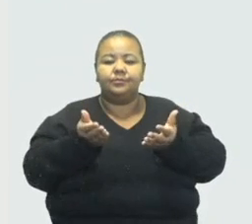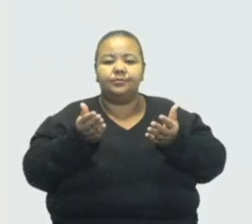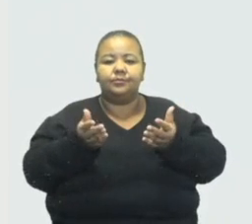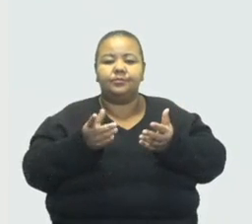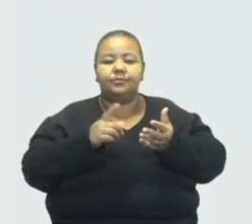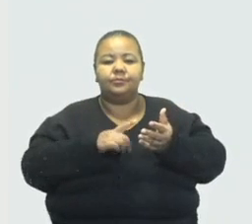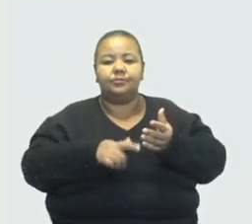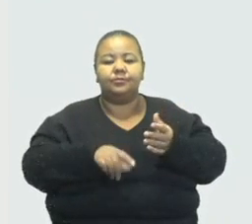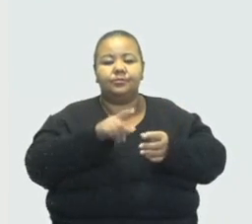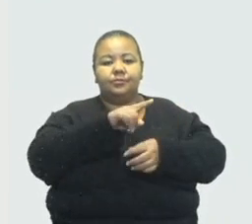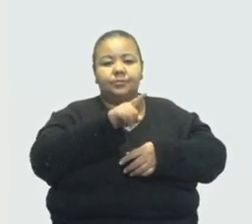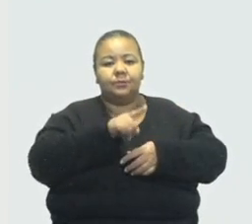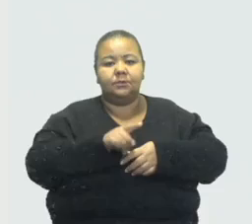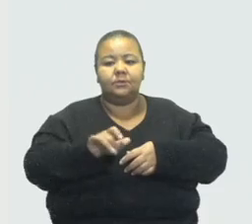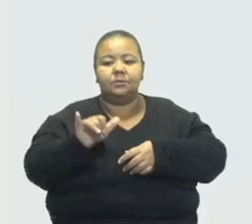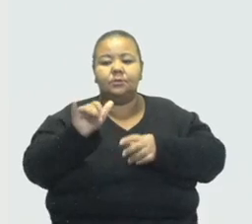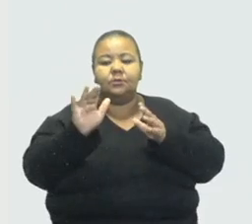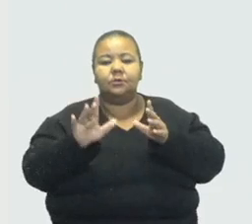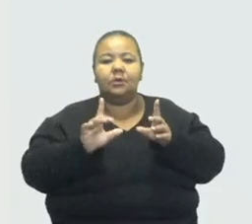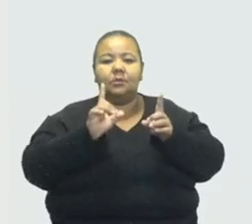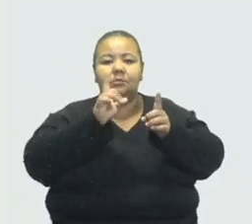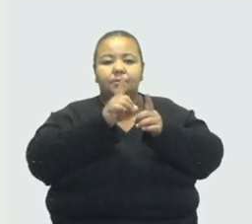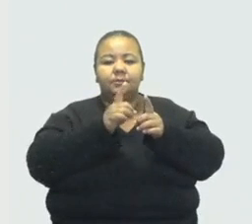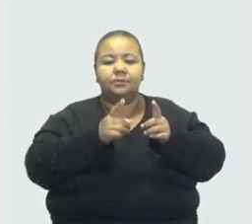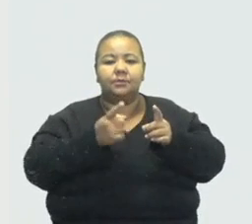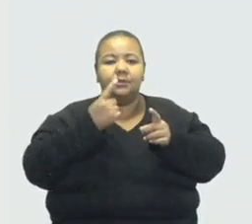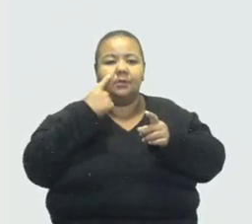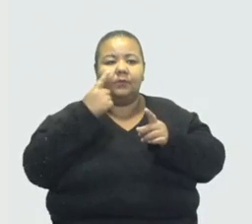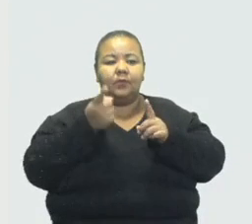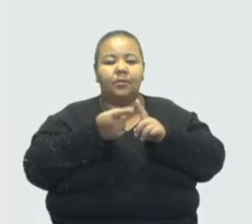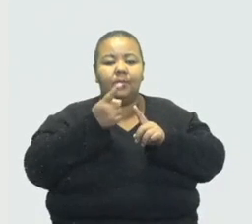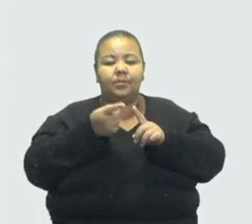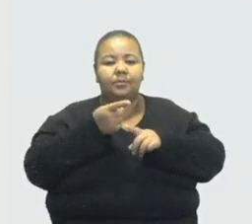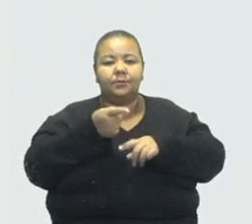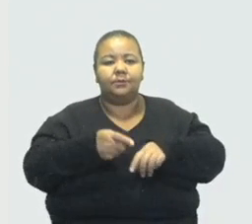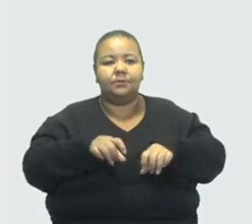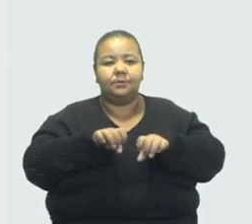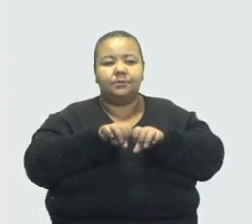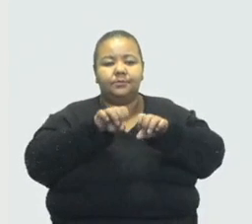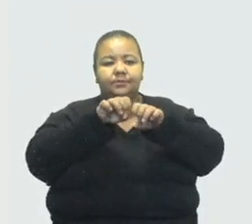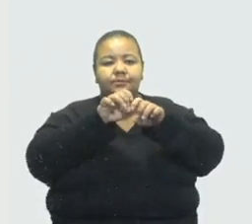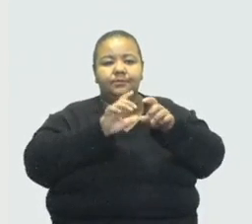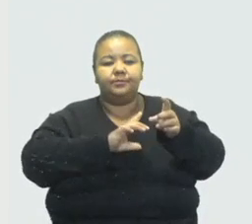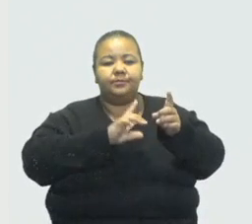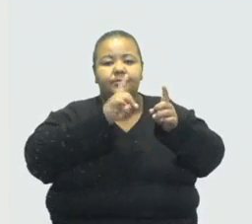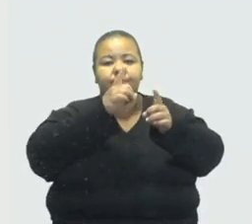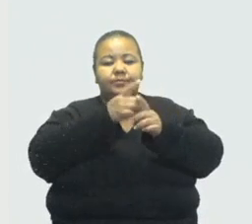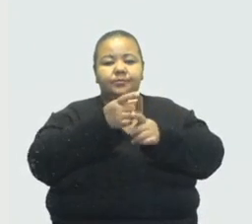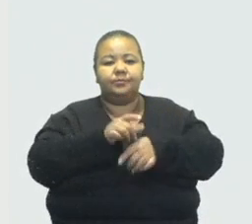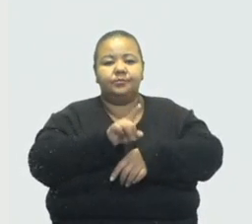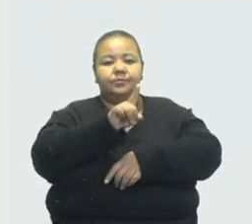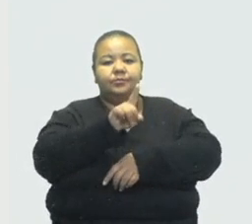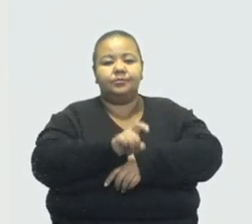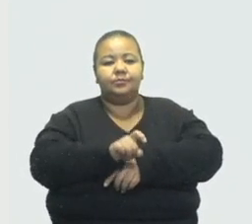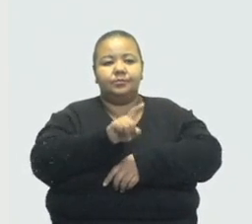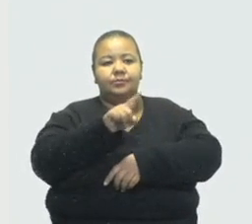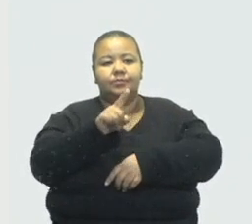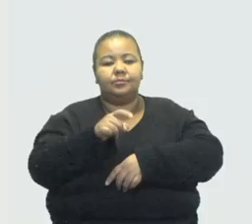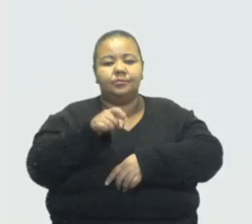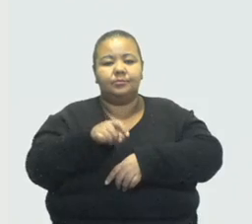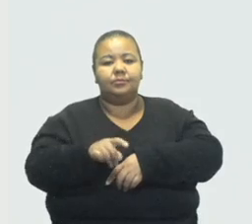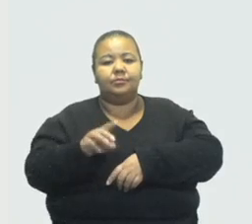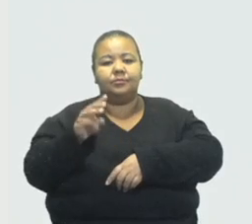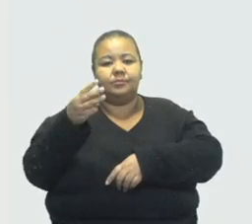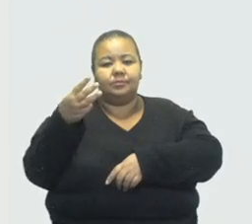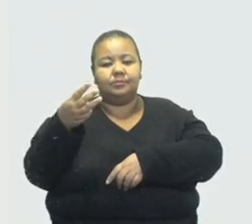valor de Z e o valor de Y. Vou lá na primeira equação. Então, eu vou encontrar que o meu X é igual